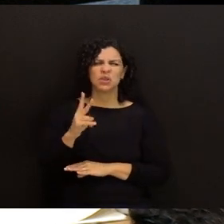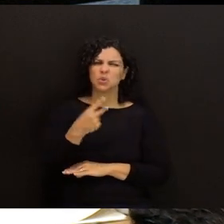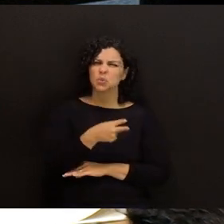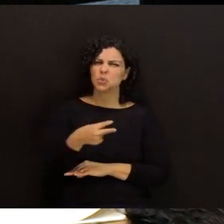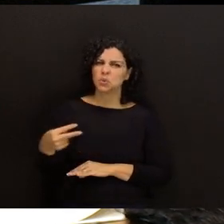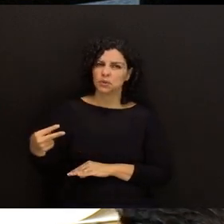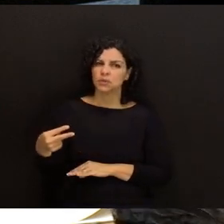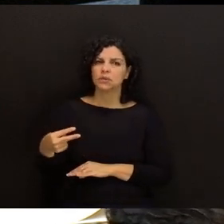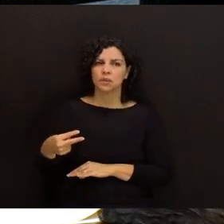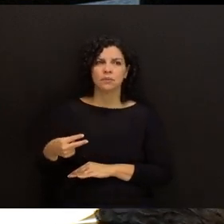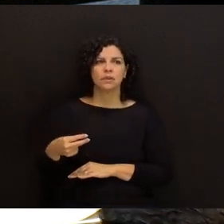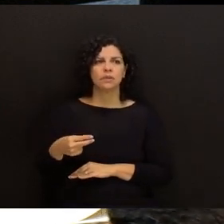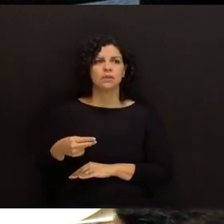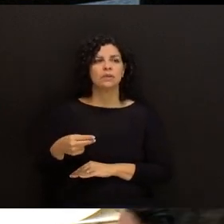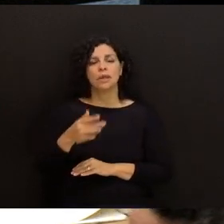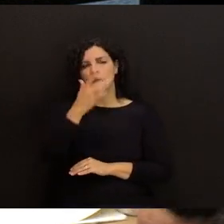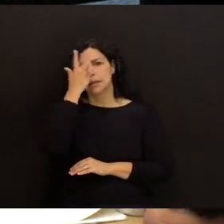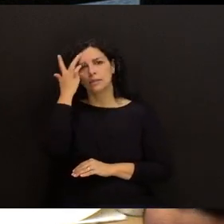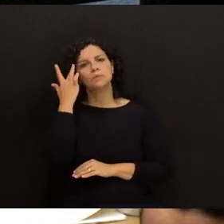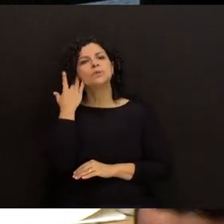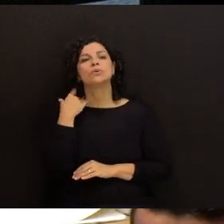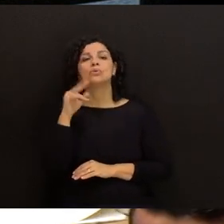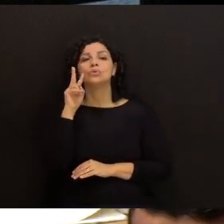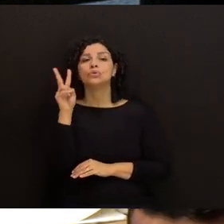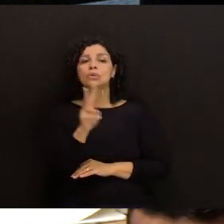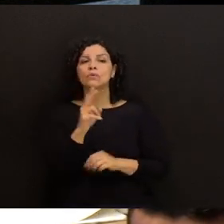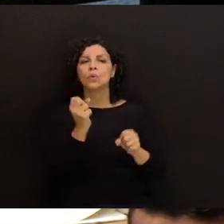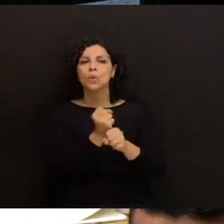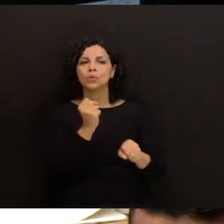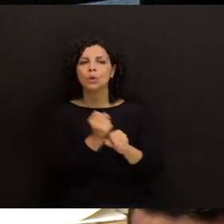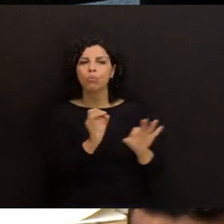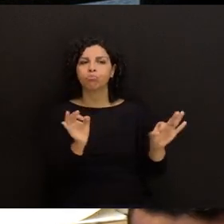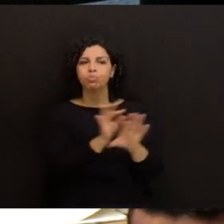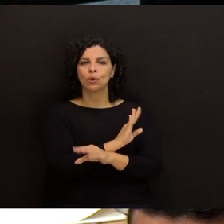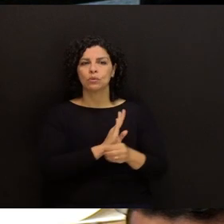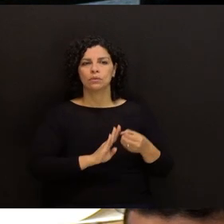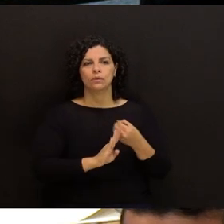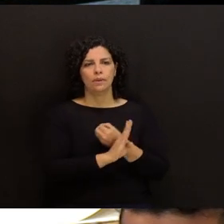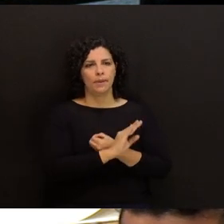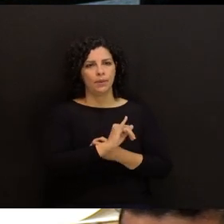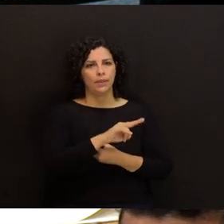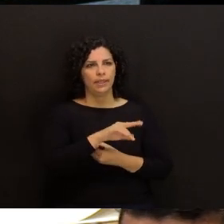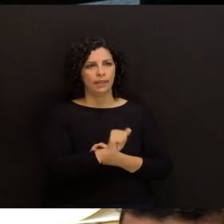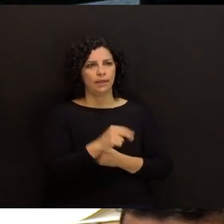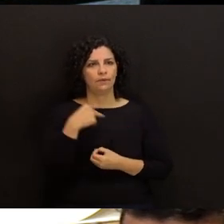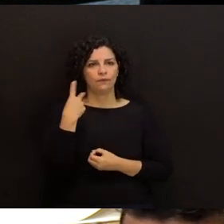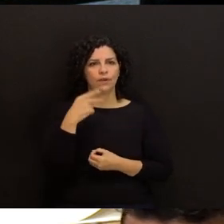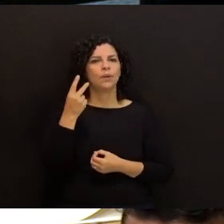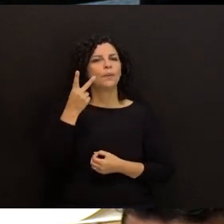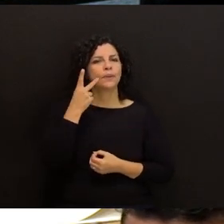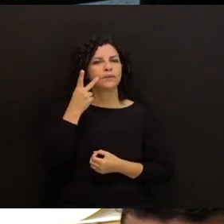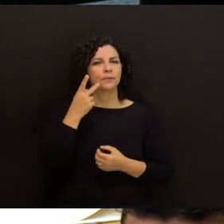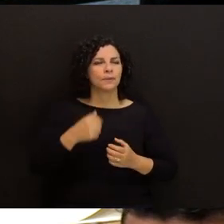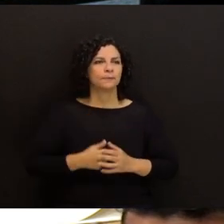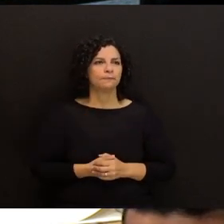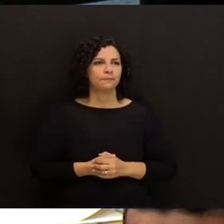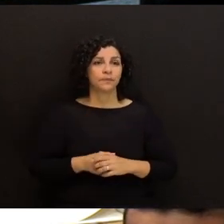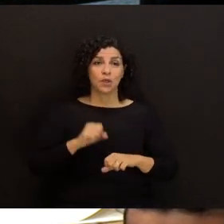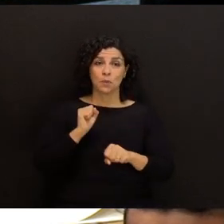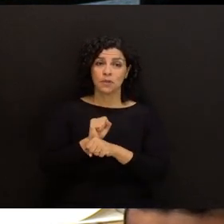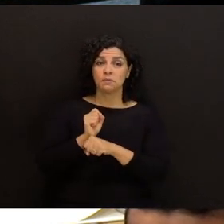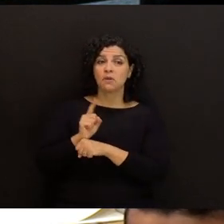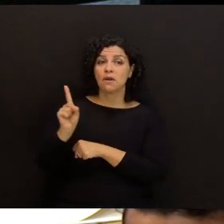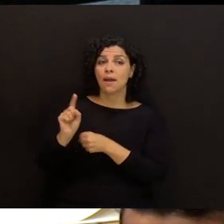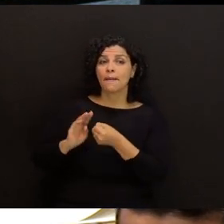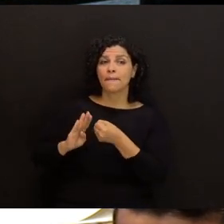semanas os moradores já estão recebendo essa obra pronta Vereador José Possebon Espero que vai